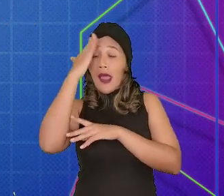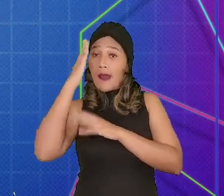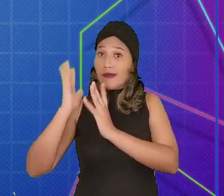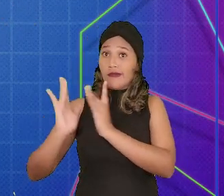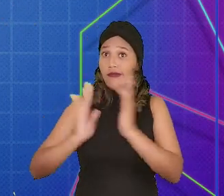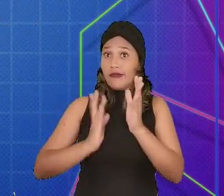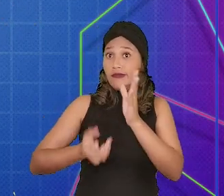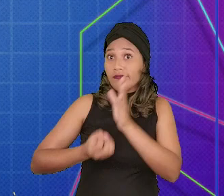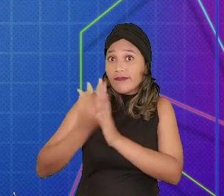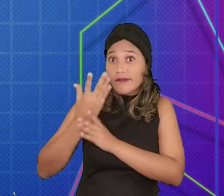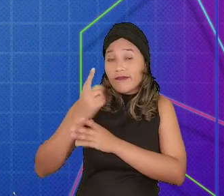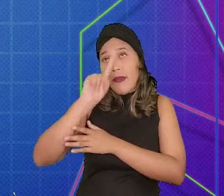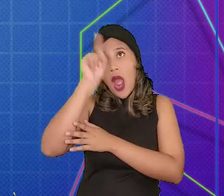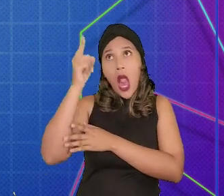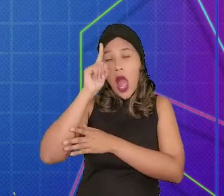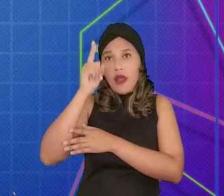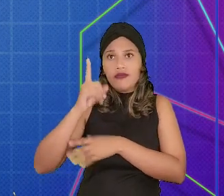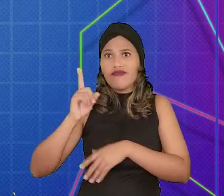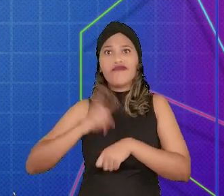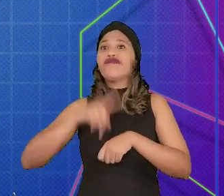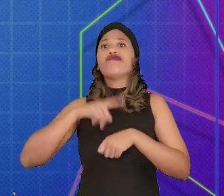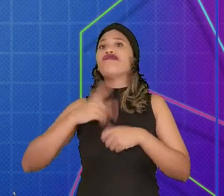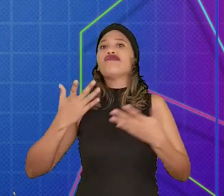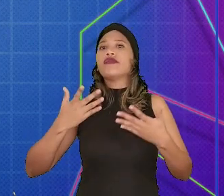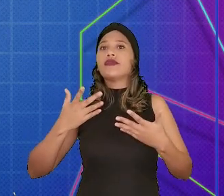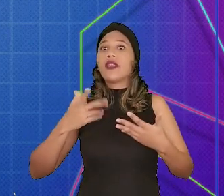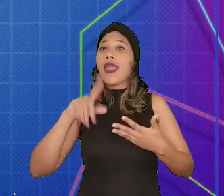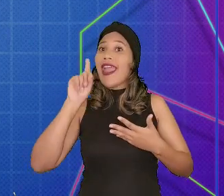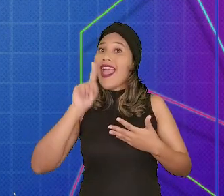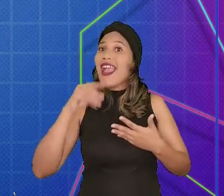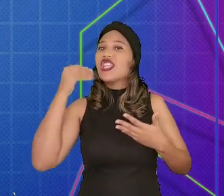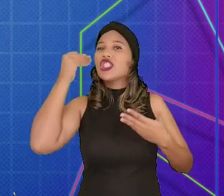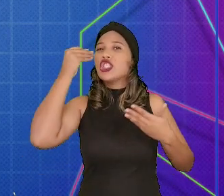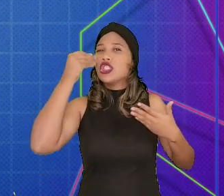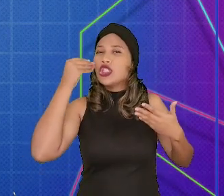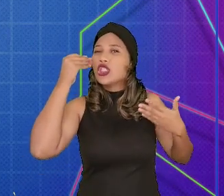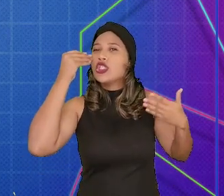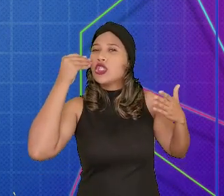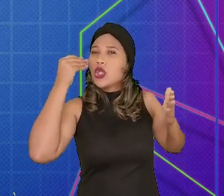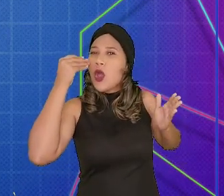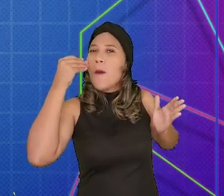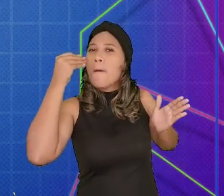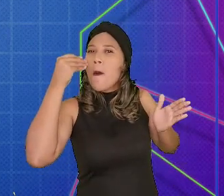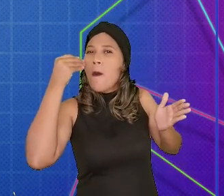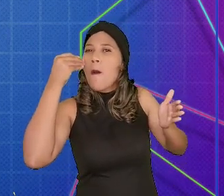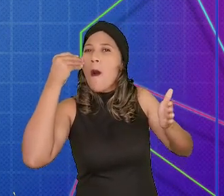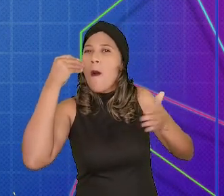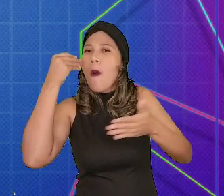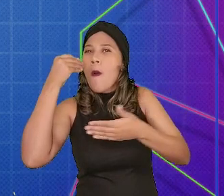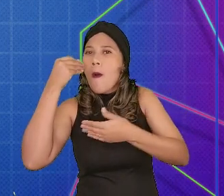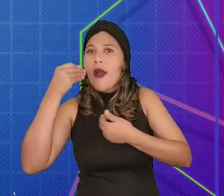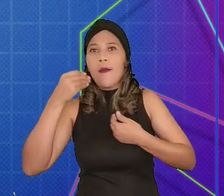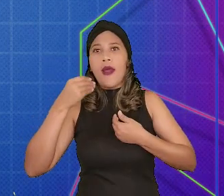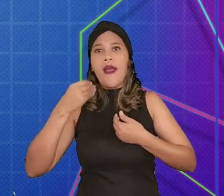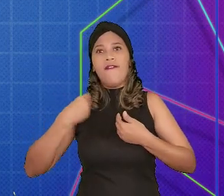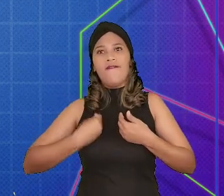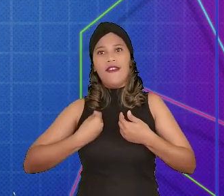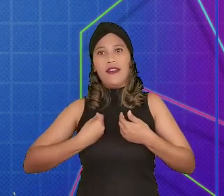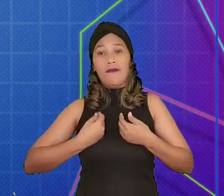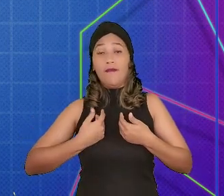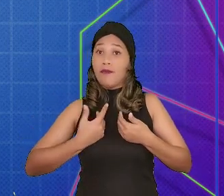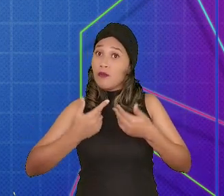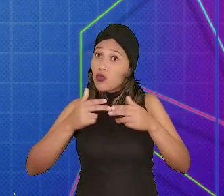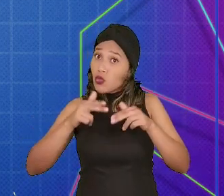processo criativo não vem do nada. As suas ideias vão vir de uma série de experiências que vocês terão ao longo da vida. Por isso,